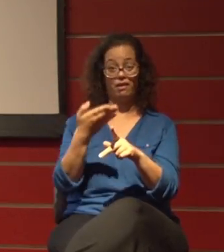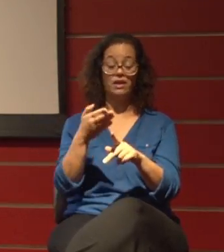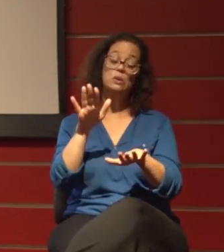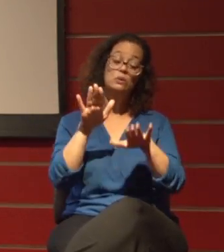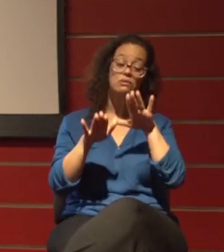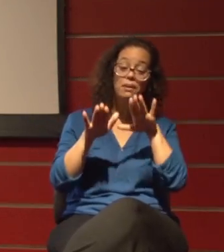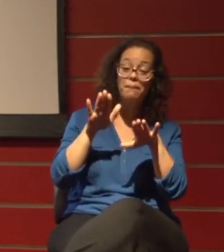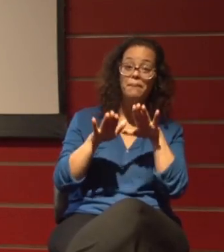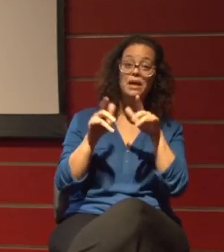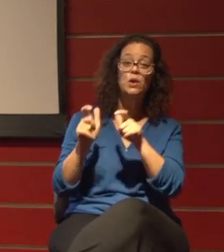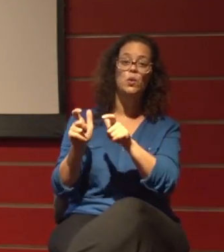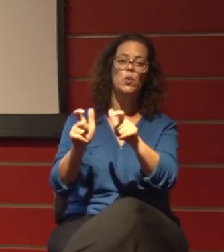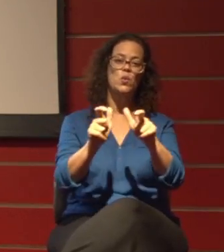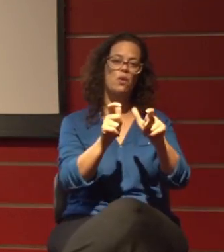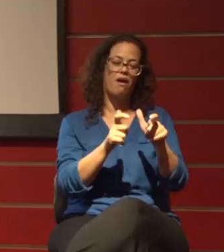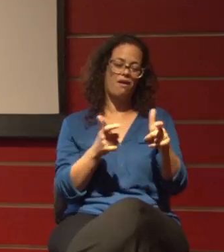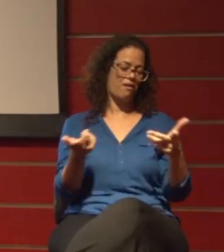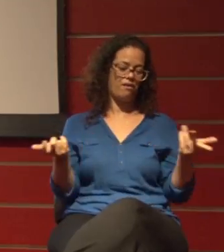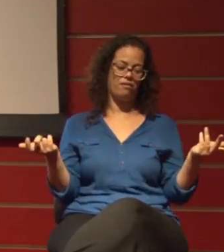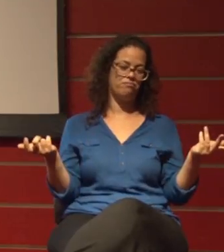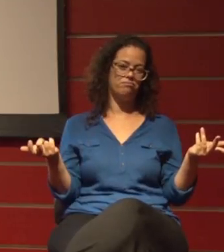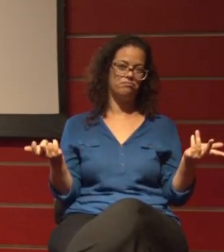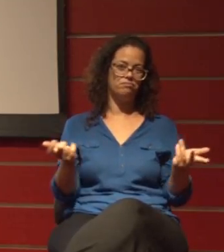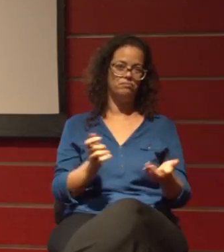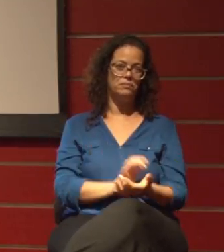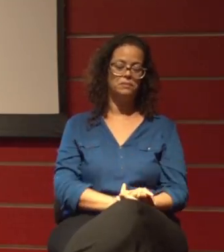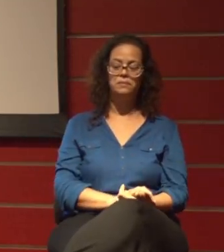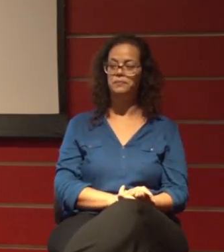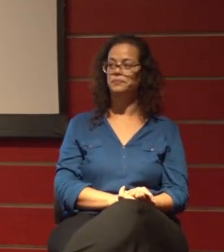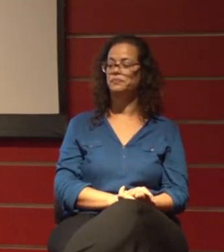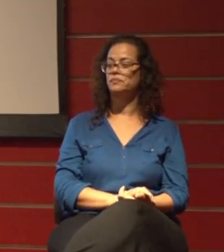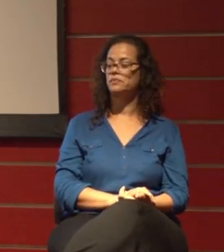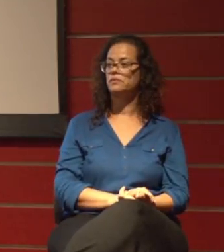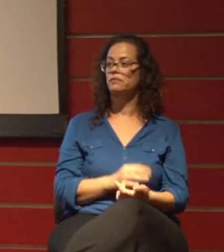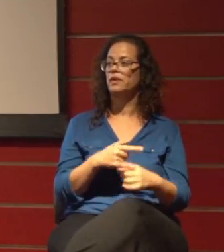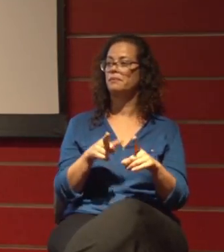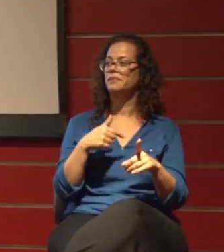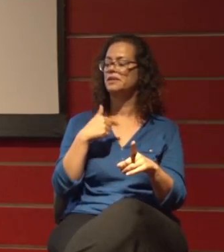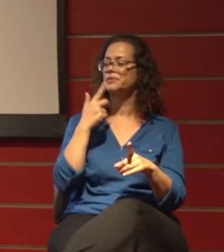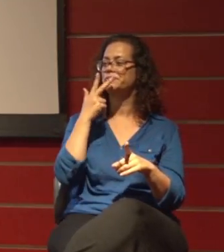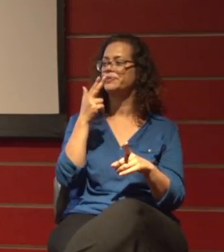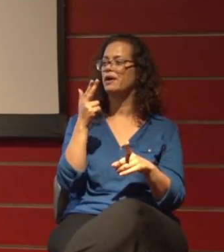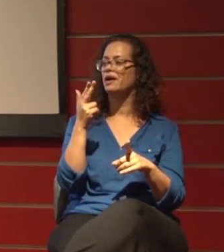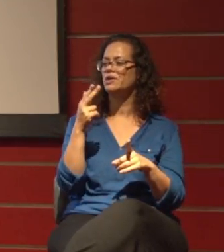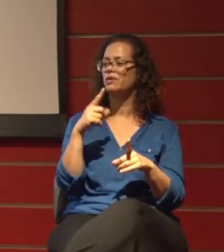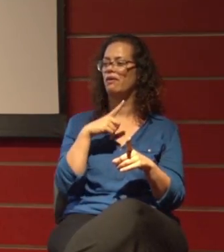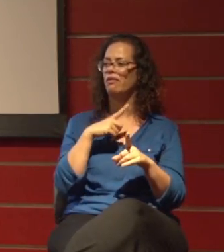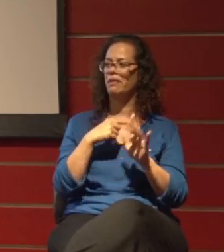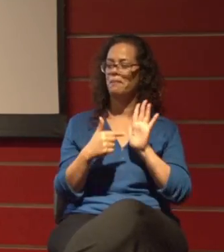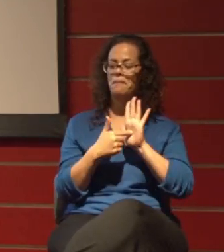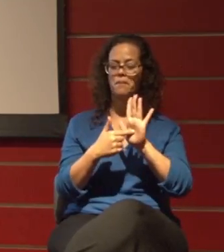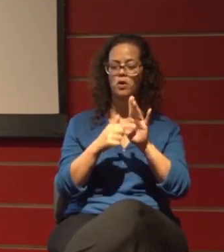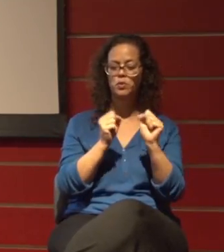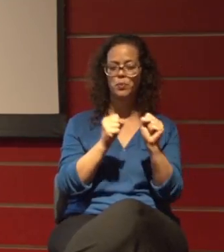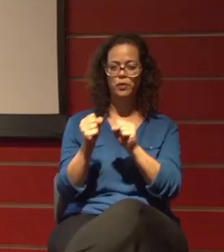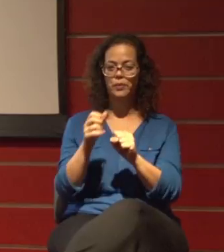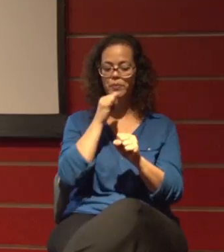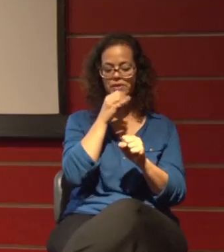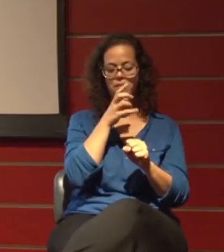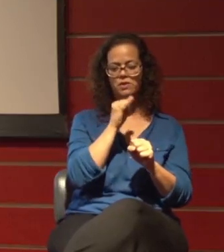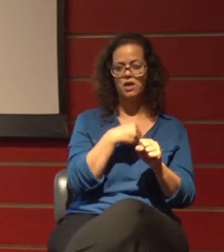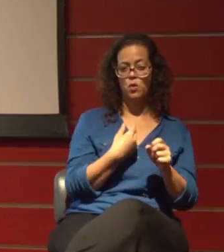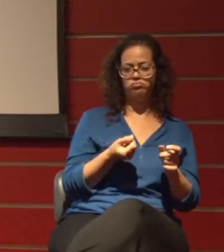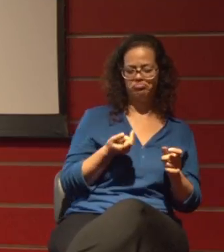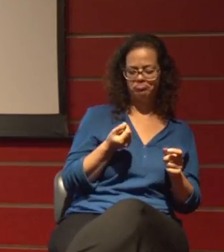depende de de onde assim é mas de qualquer forma que fica essa relação de poder né se eu tenho a grana eu